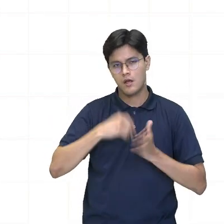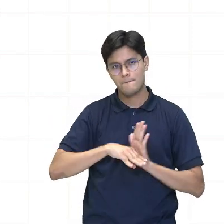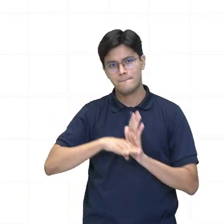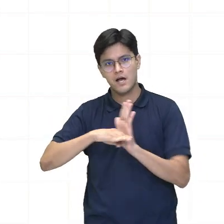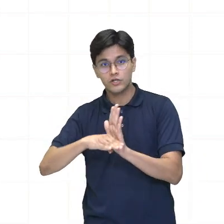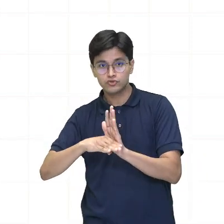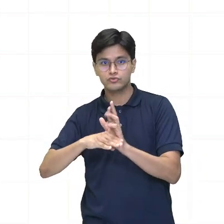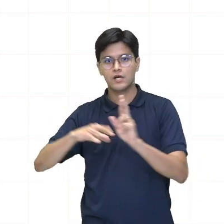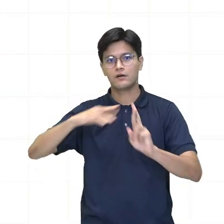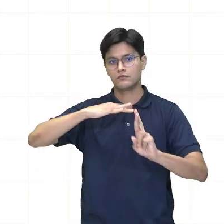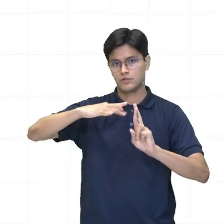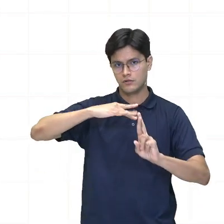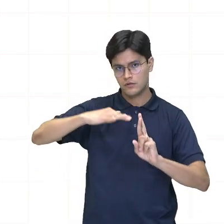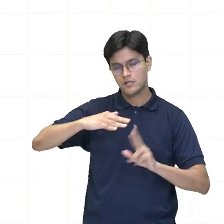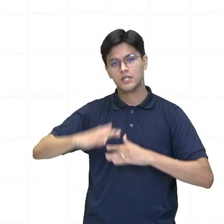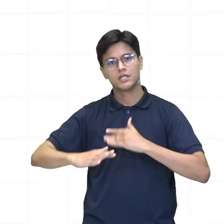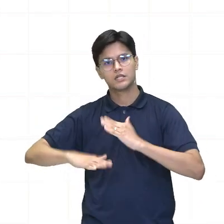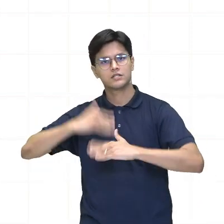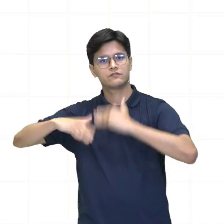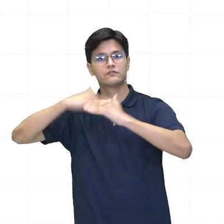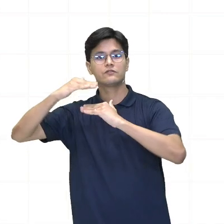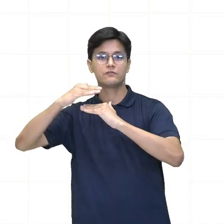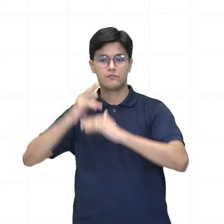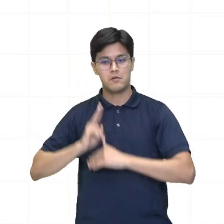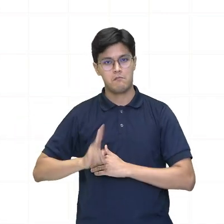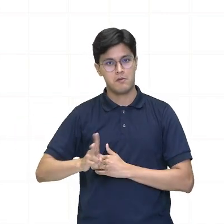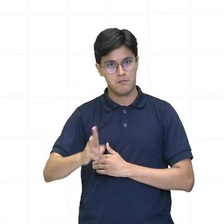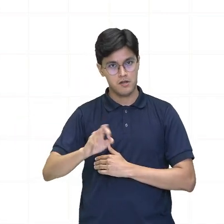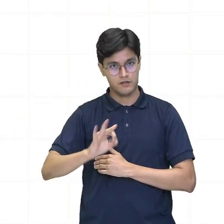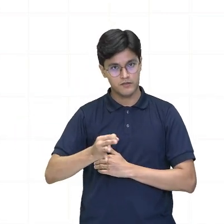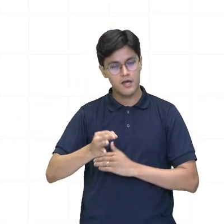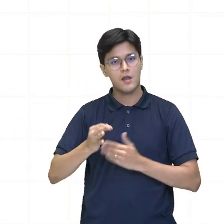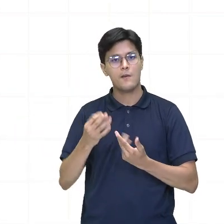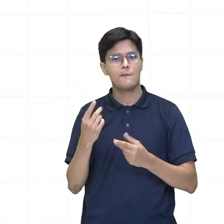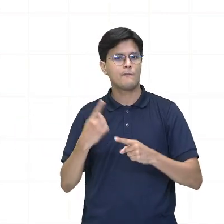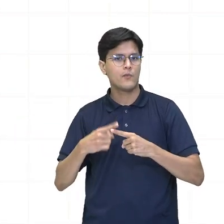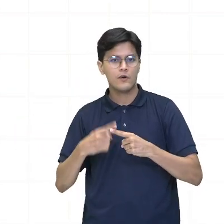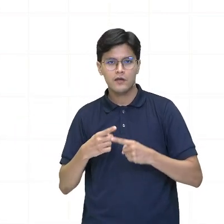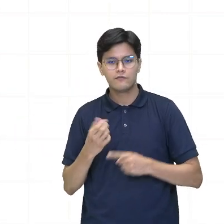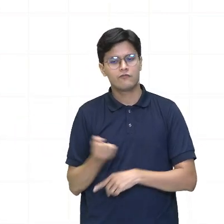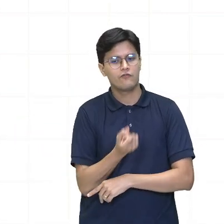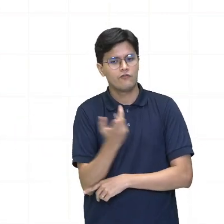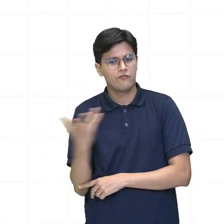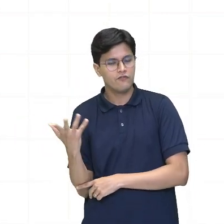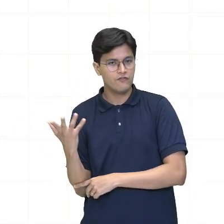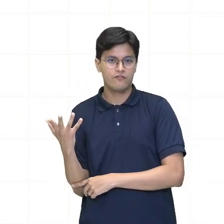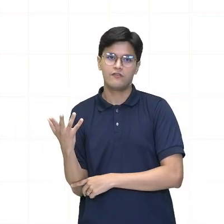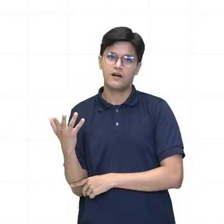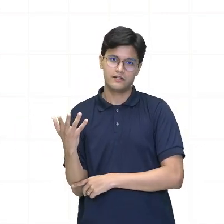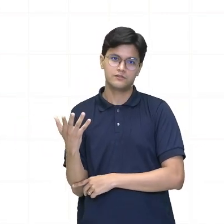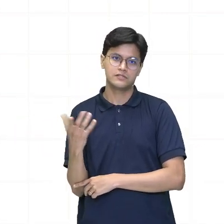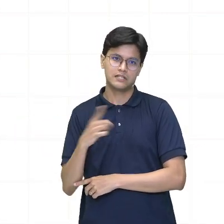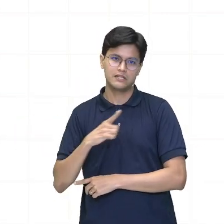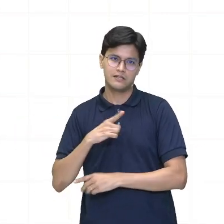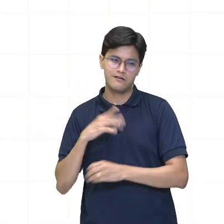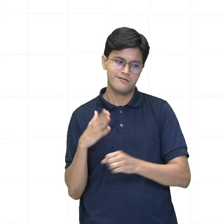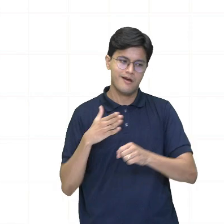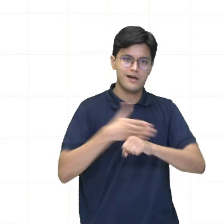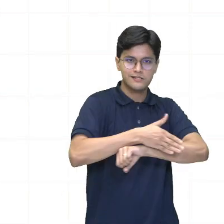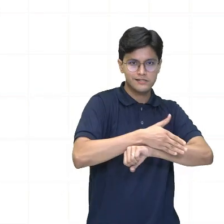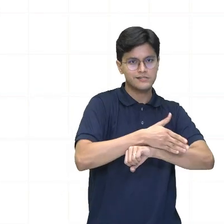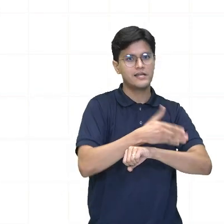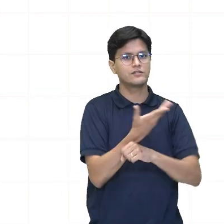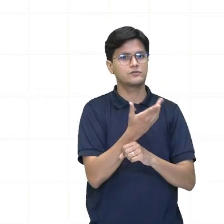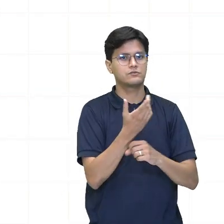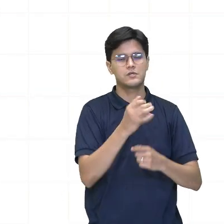que muitos deles não têm acesso direto às condições de saúde, aos